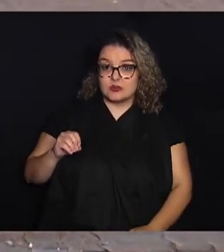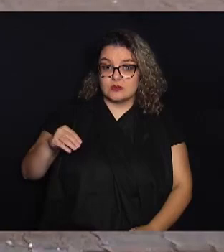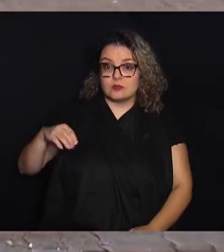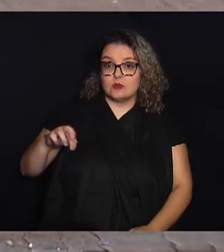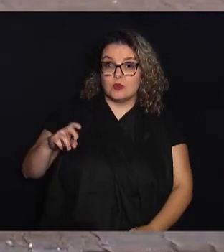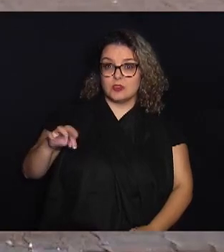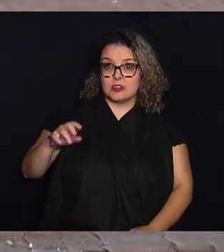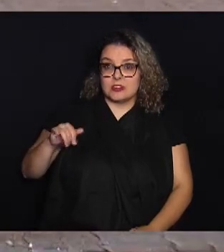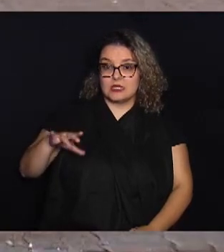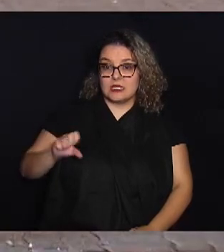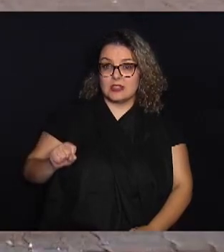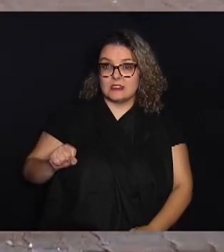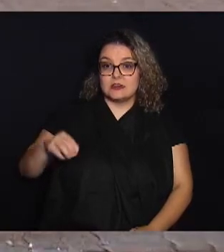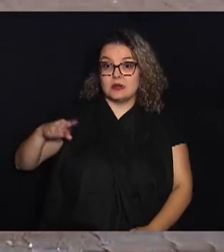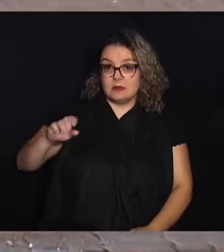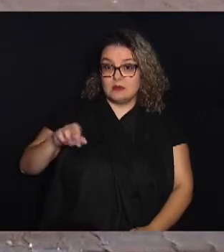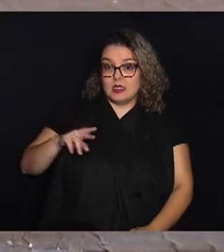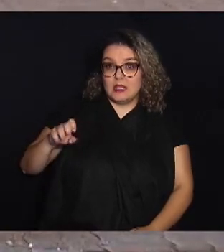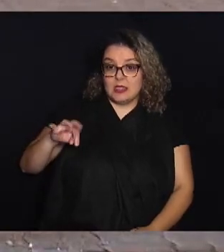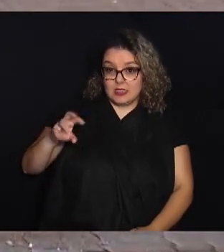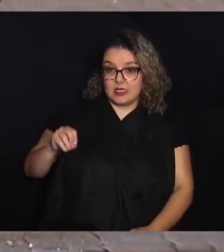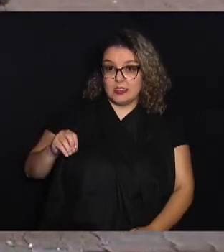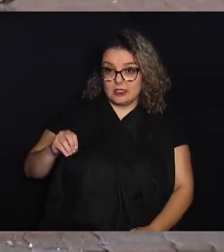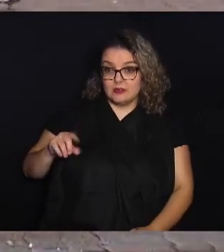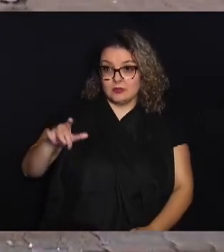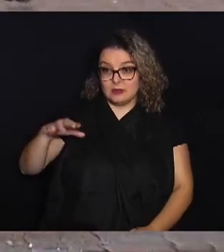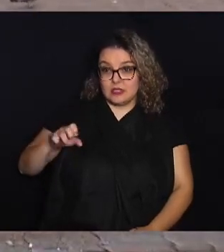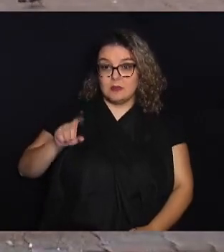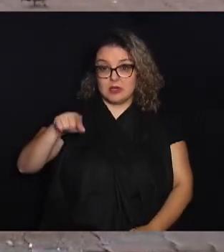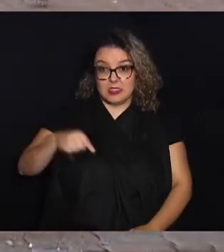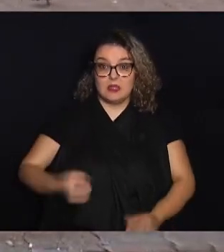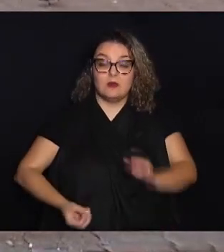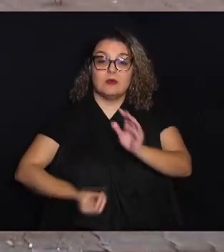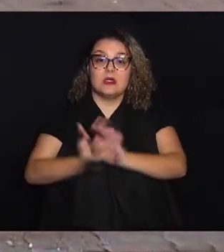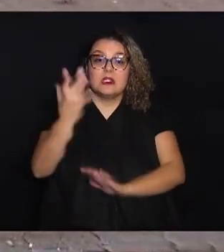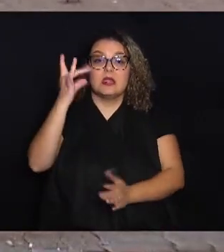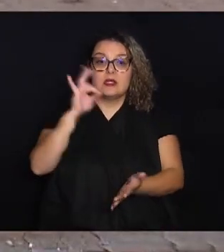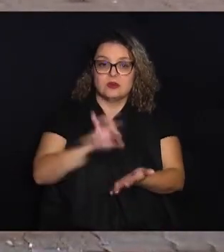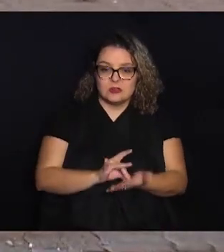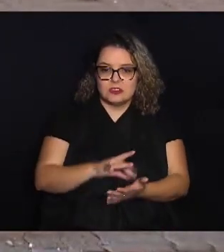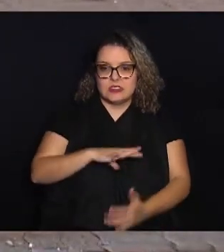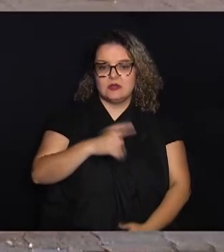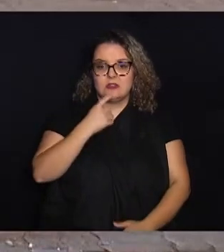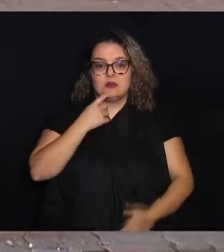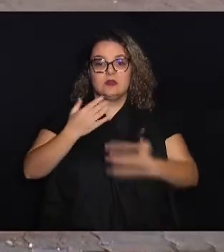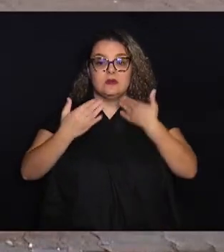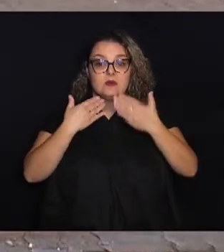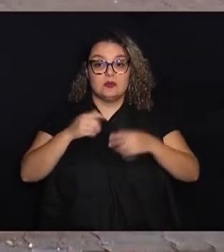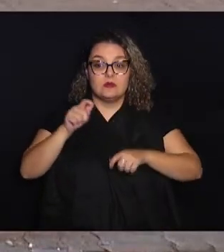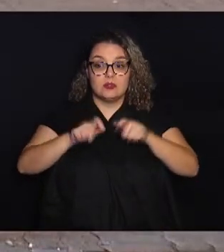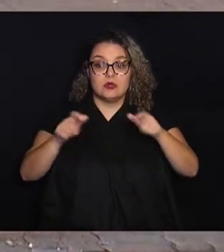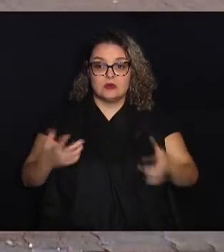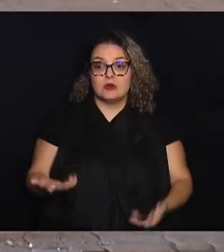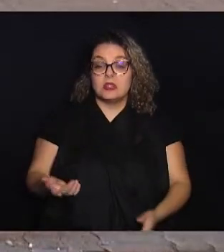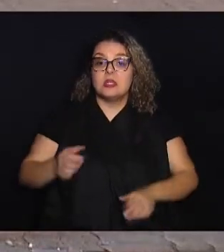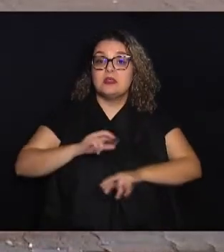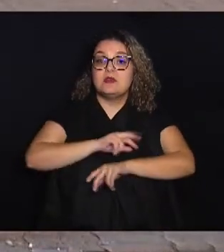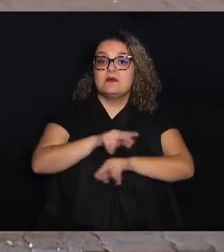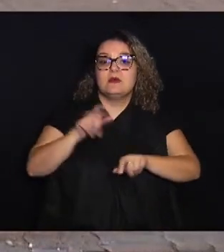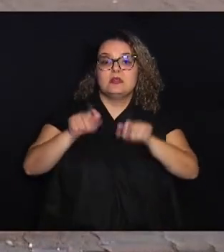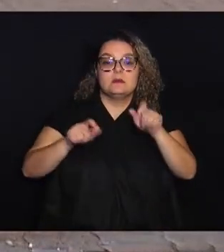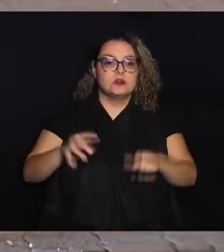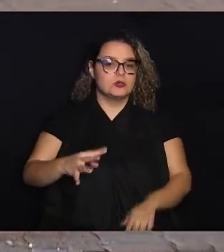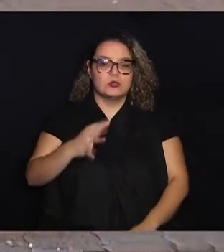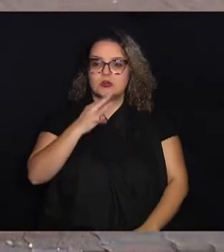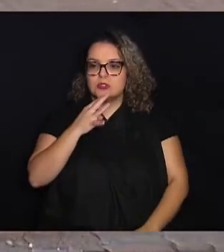vocês falaram sobre ele mais cedo, né? Que é o fundador da cidade. E aí a gente foi conversar com as pessoas e muita gente não